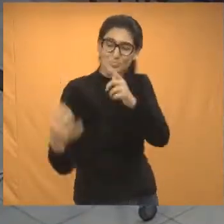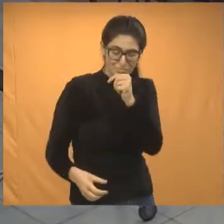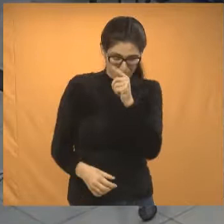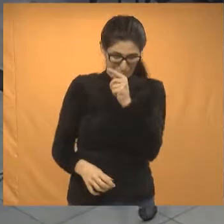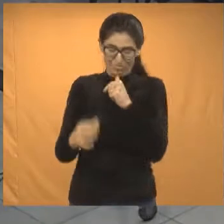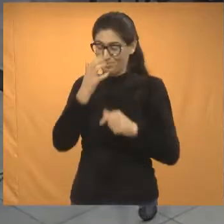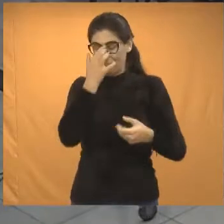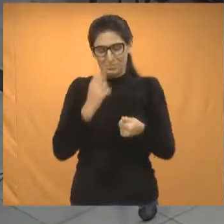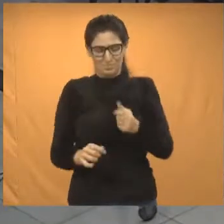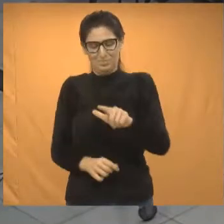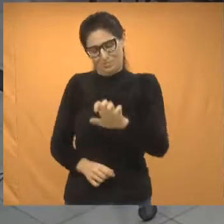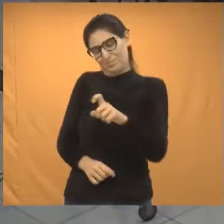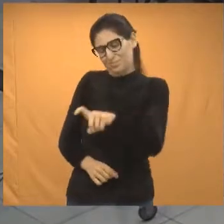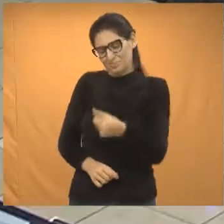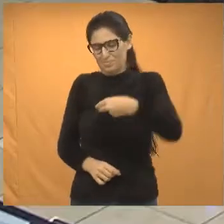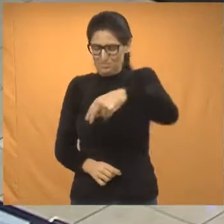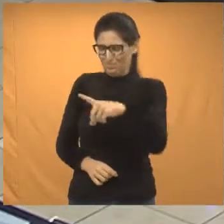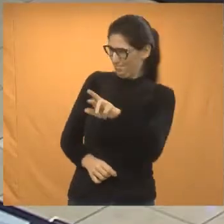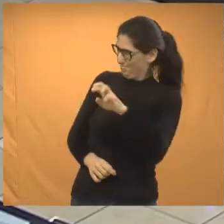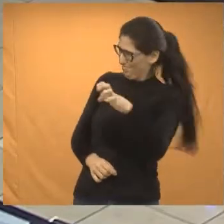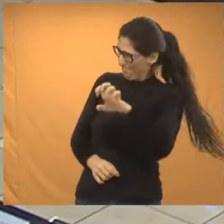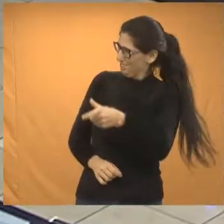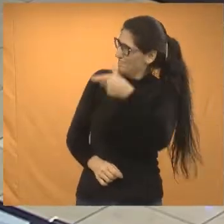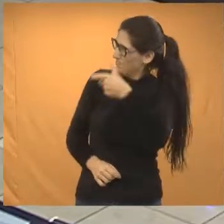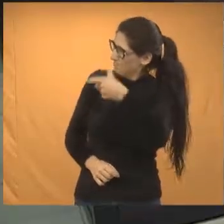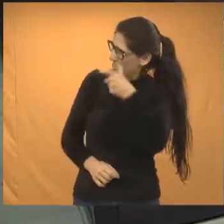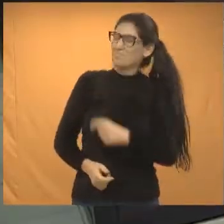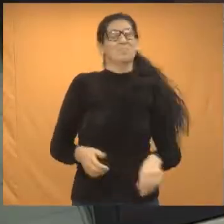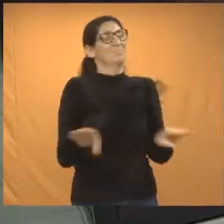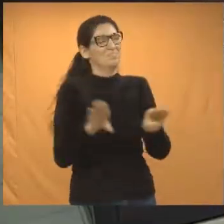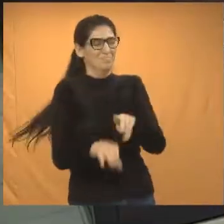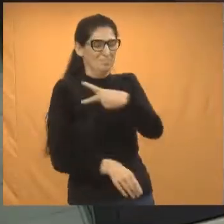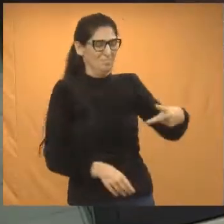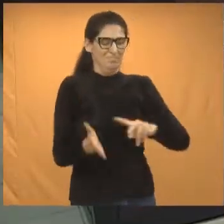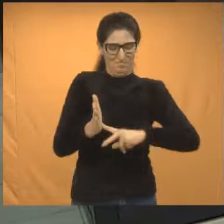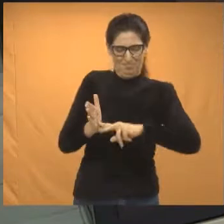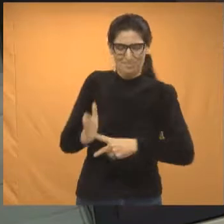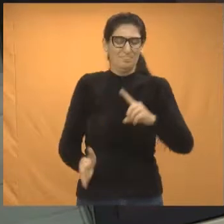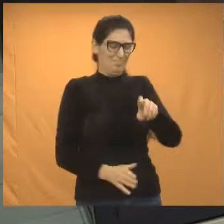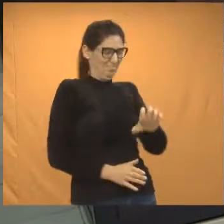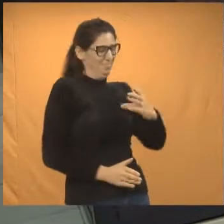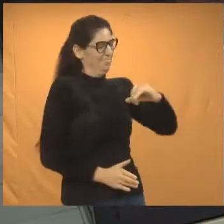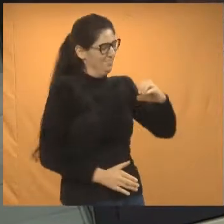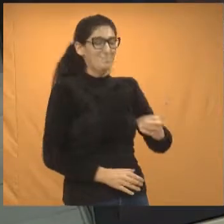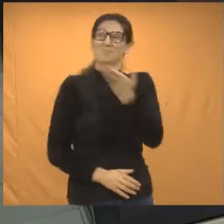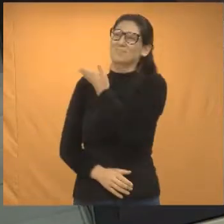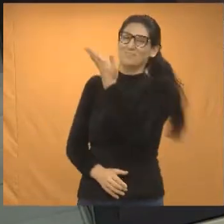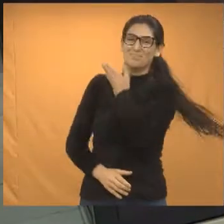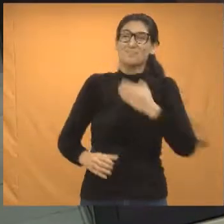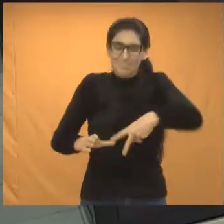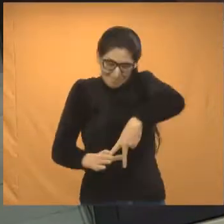seu interesse, o Alexandre acompanhando, Décio, presidente do sindicato, Zé Roberto, os amigos aí. Gilson, o Gilson está em pé